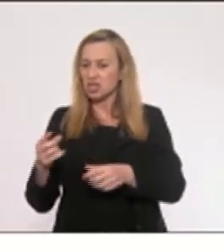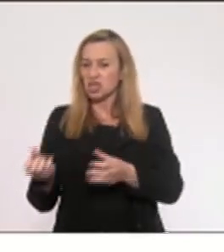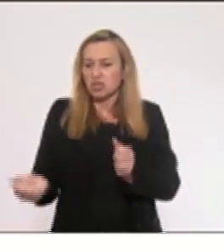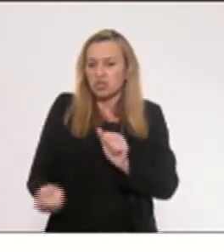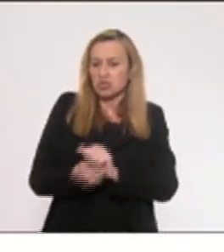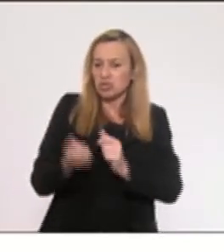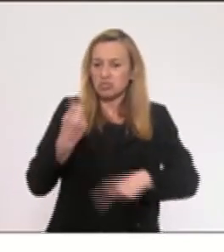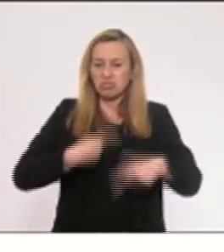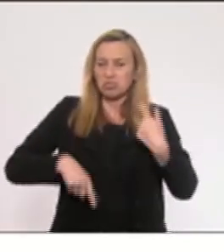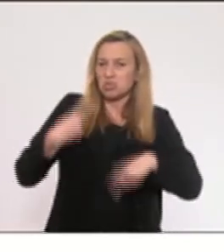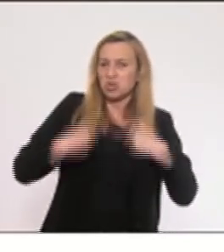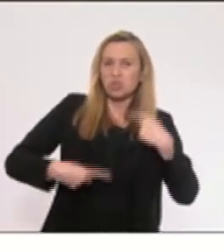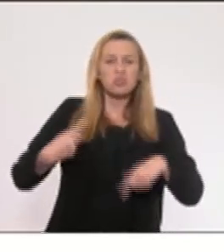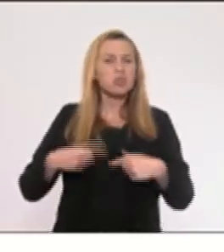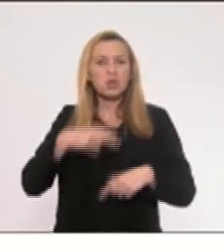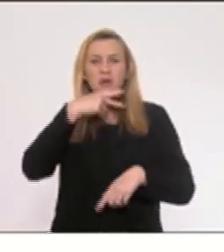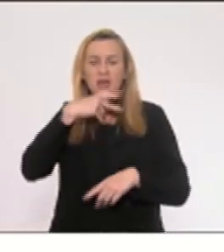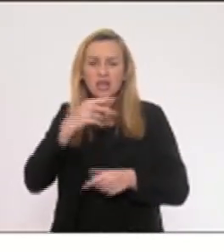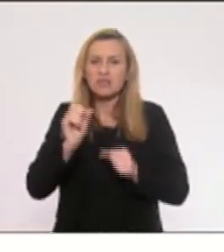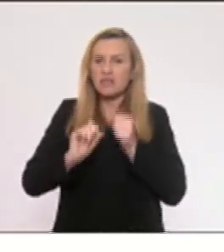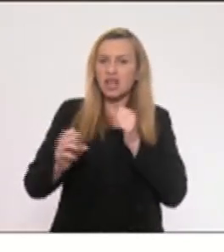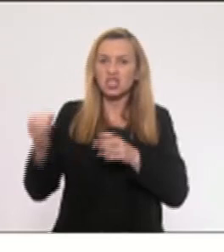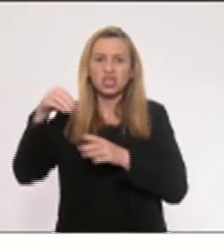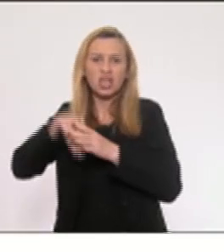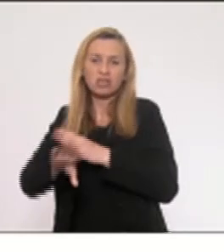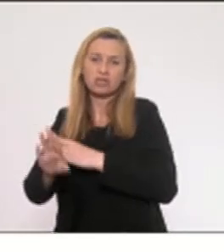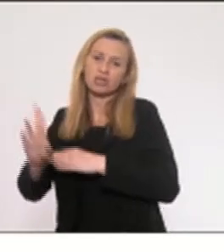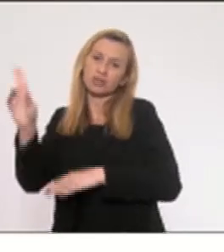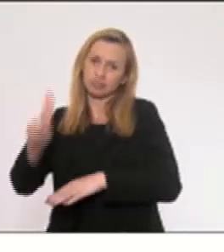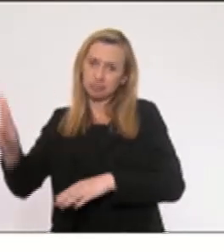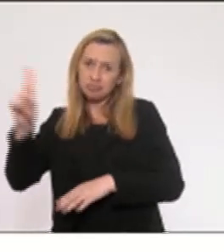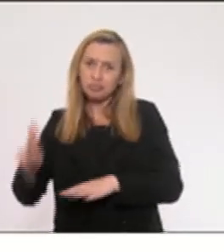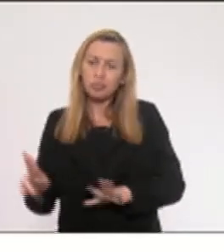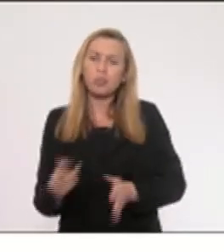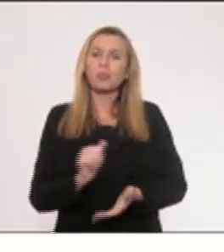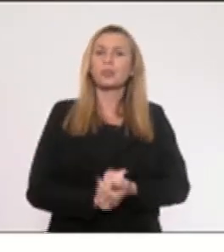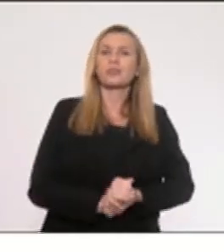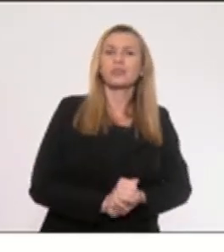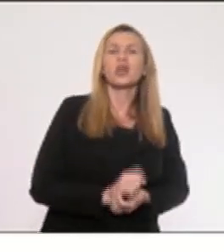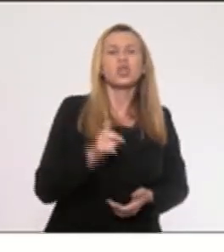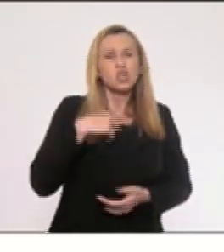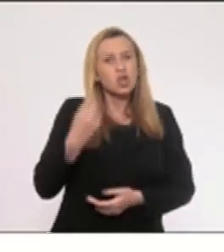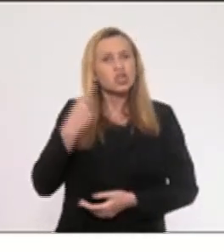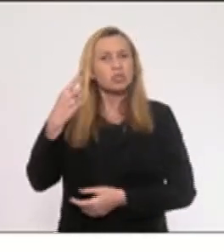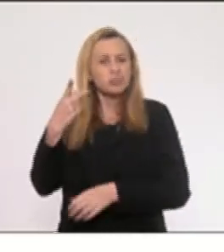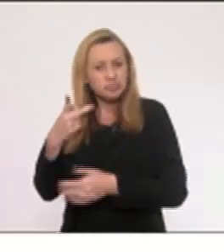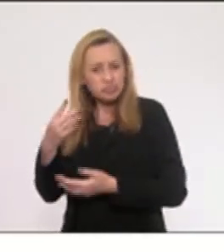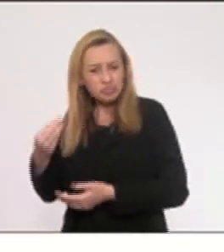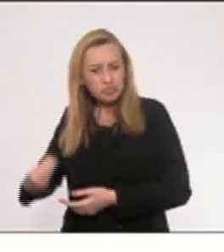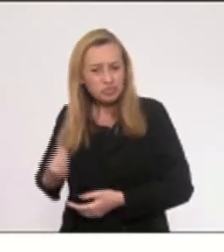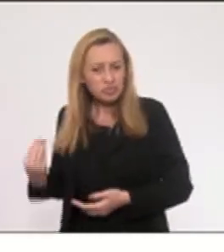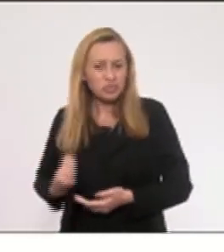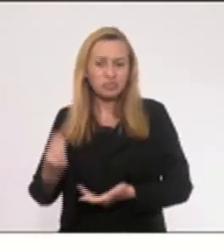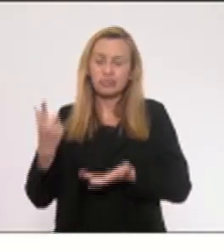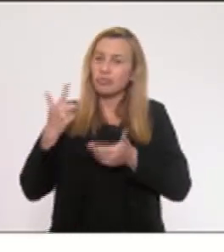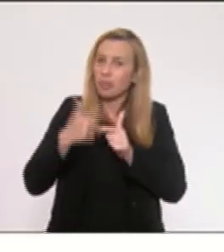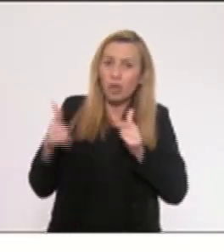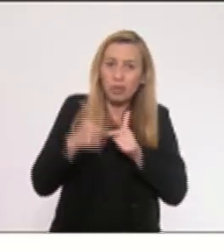político fazem às universidades, e não é à toa que estamos vivendo o problema que estamos vivendo.